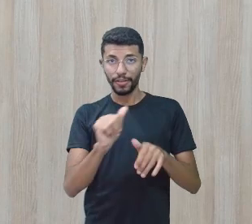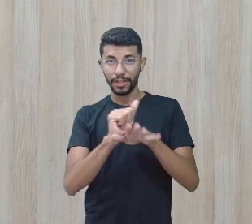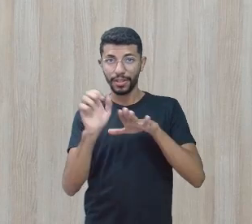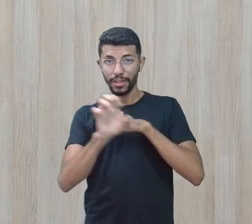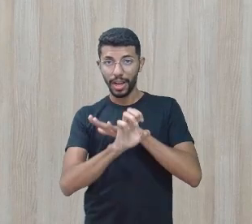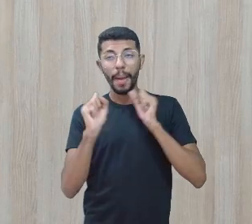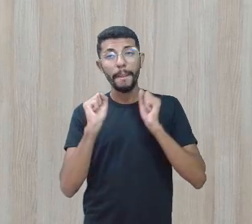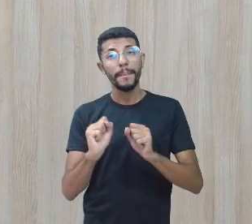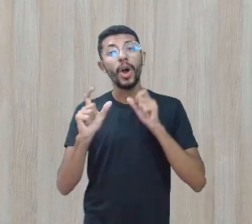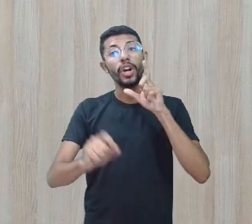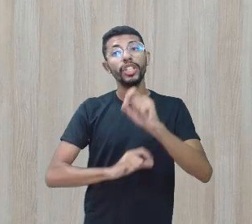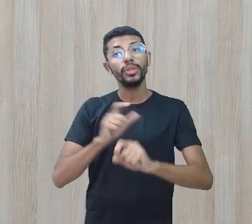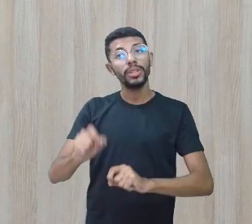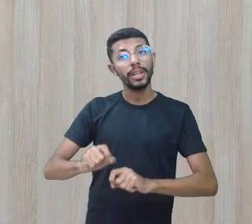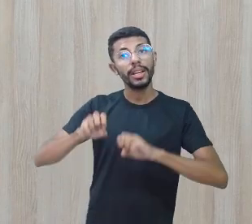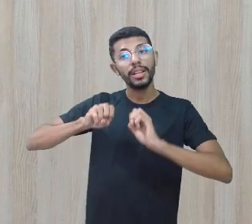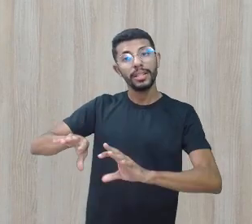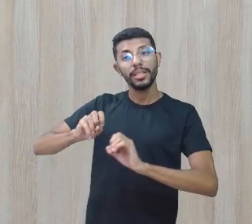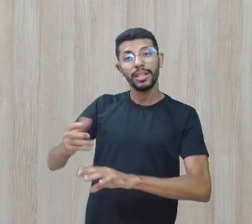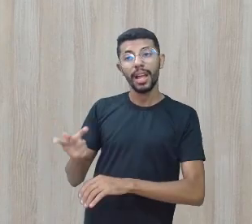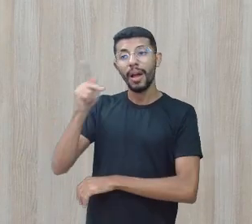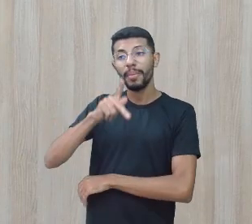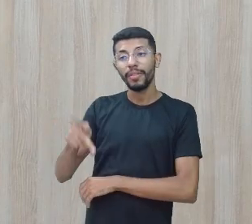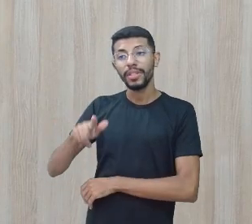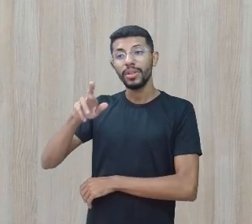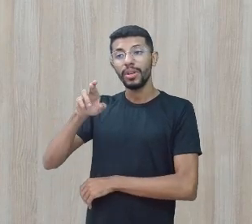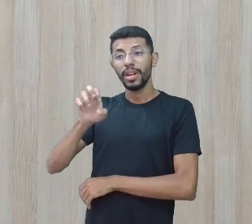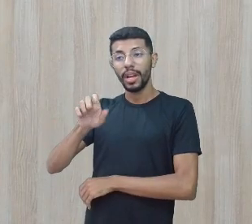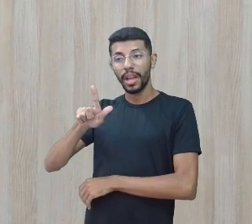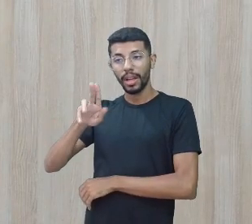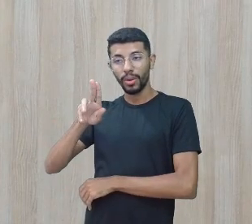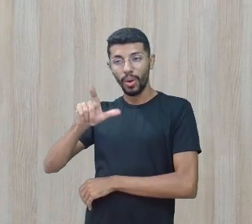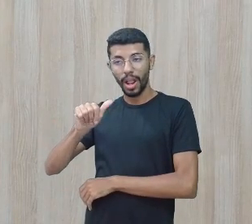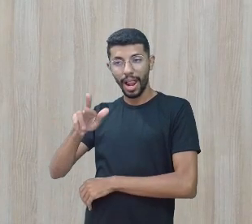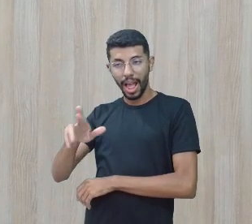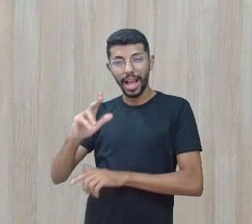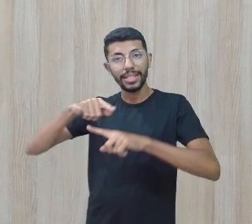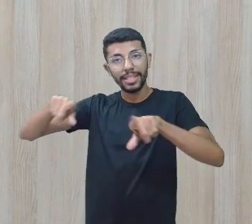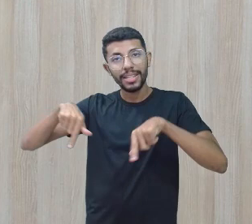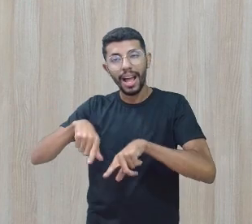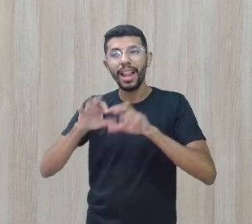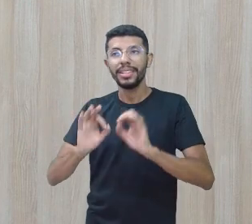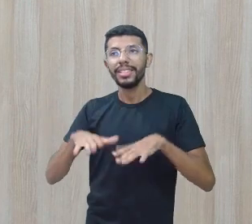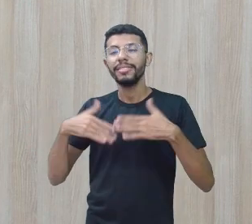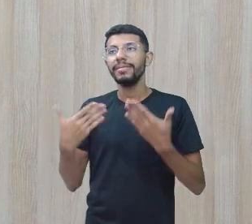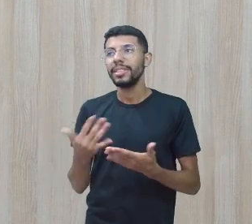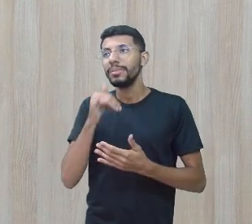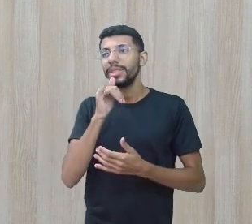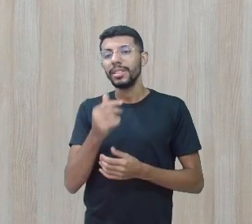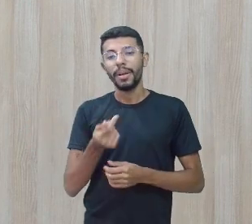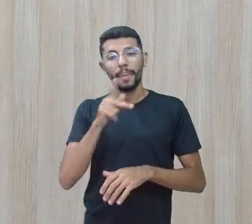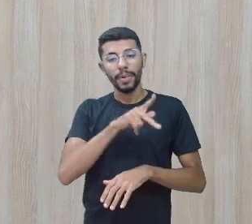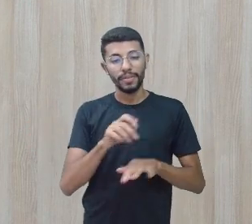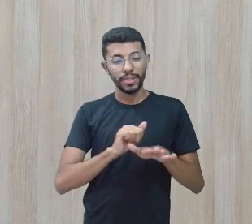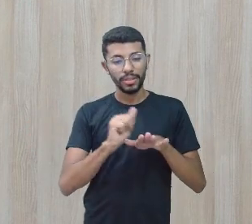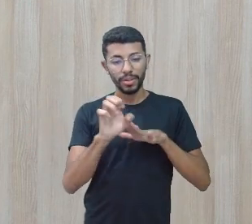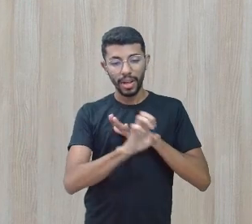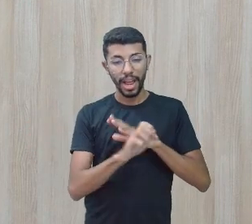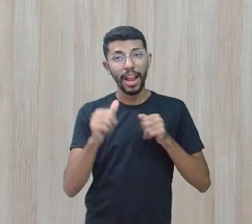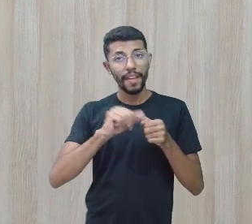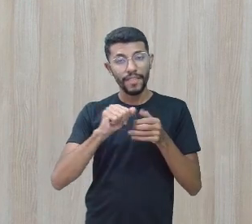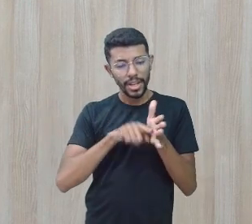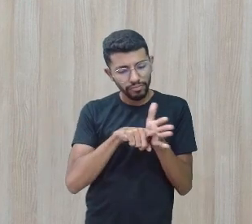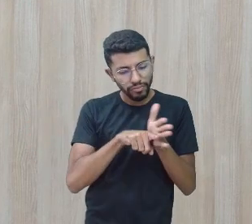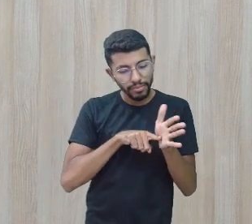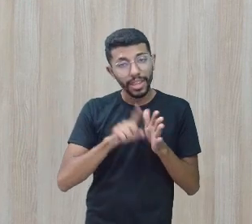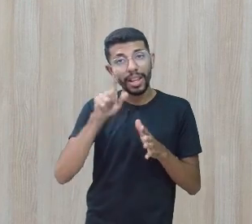para o professor da sala regular, da sala desse estudante. Né? O professor do AE, ele vai fazer essa pesquisa e